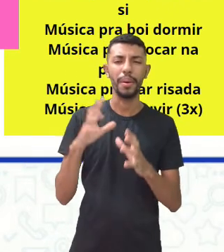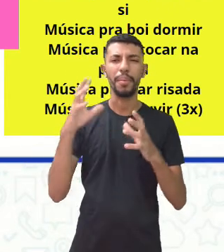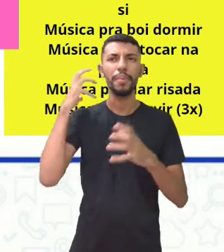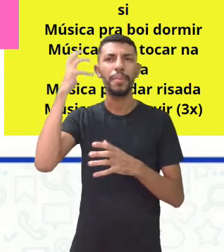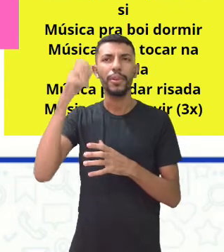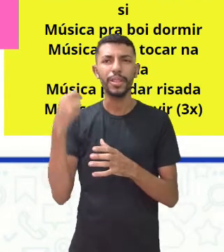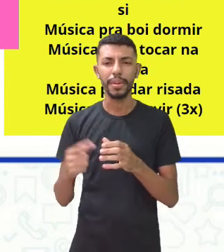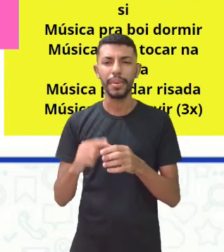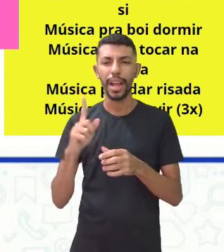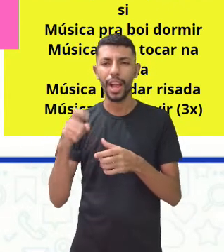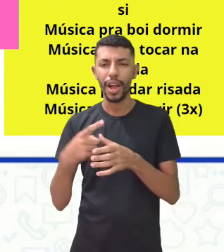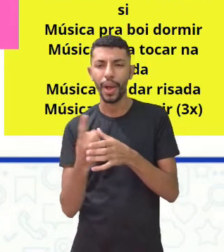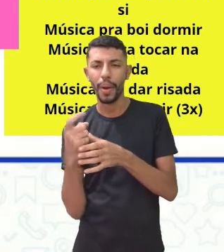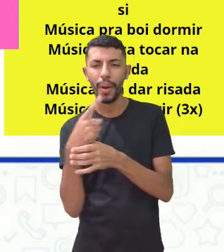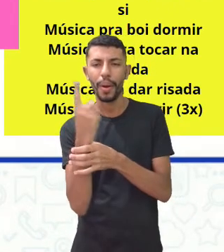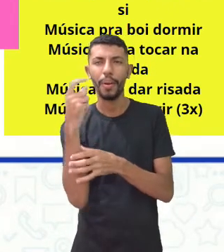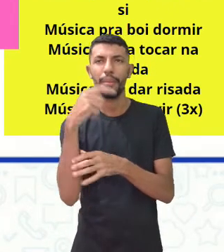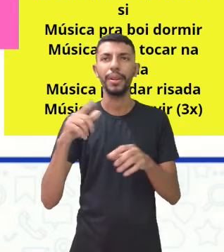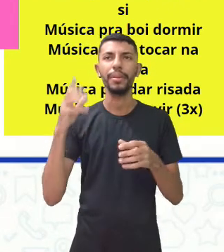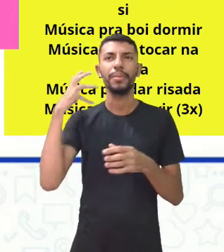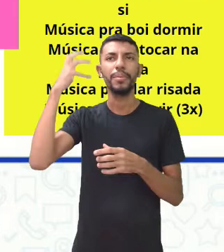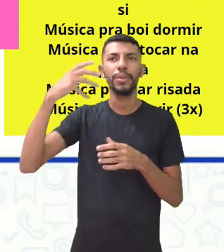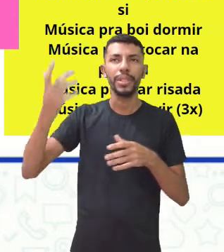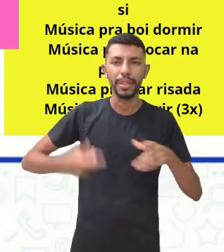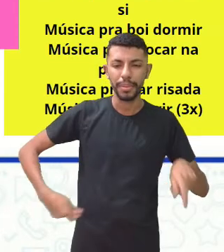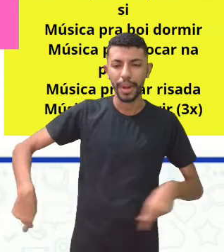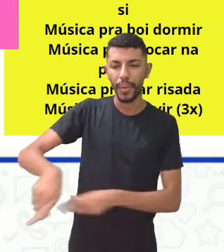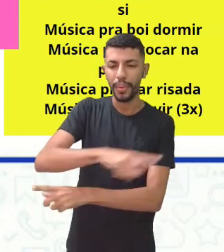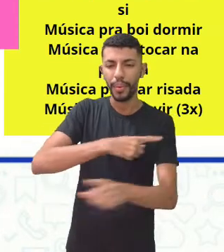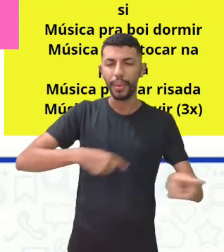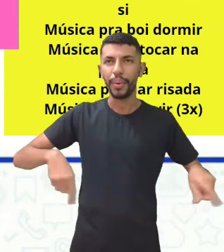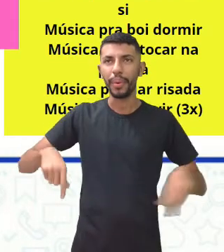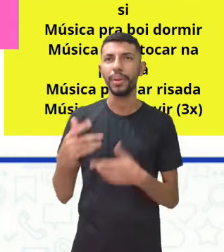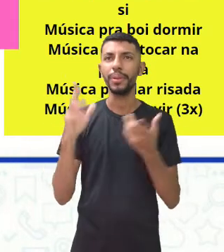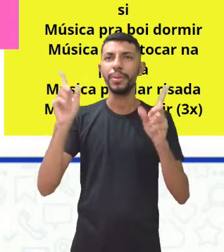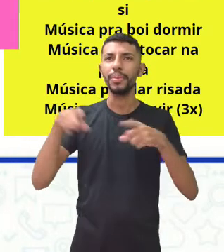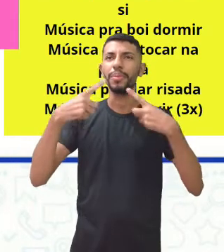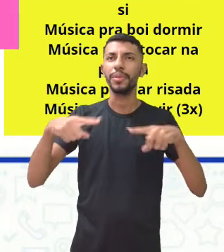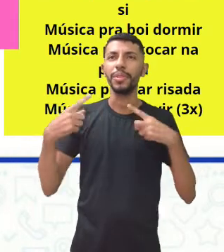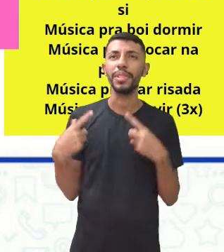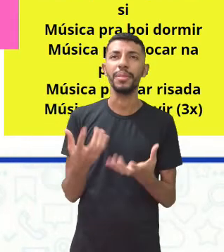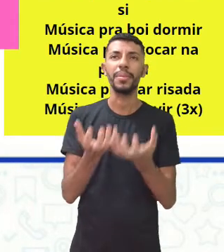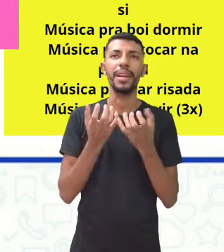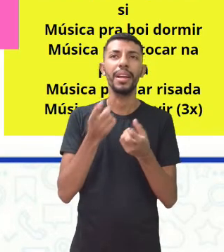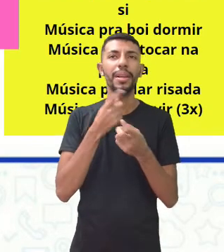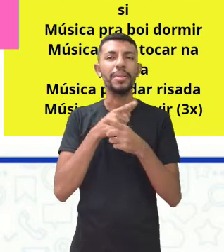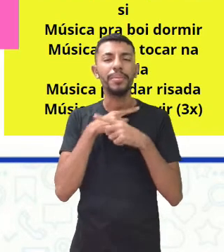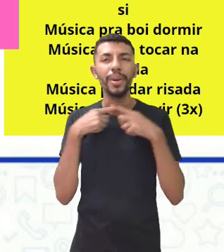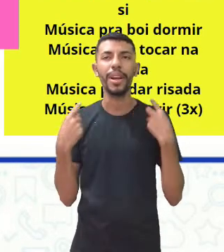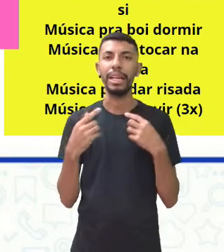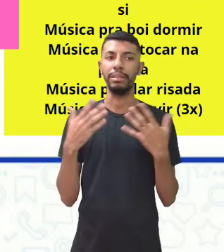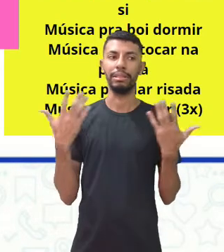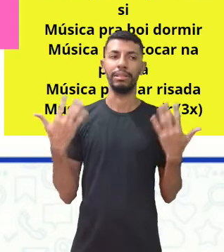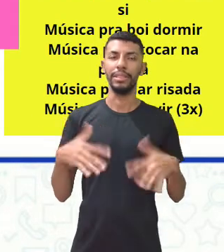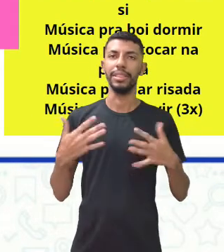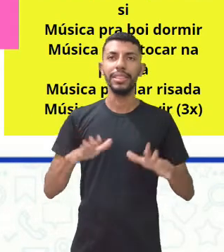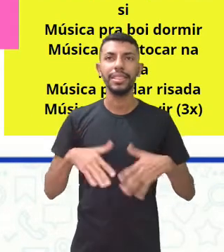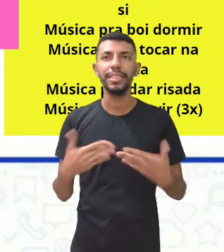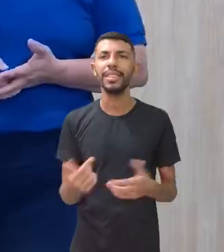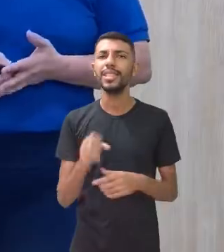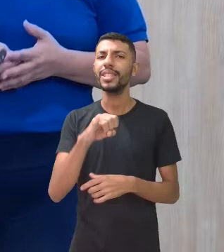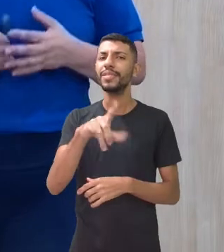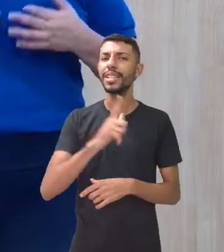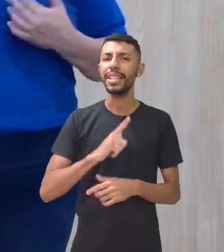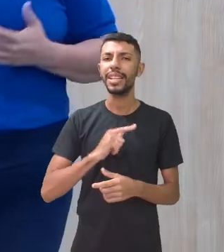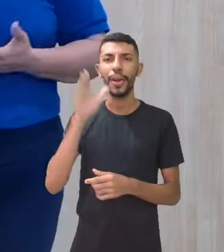serpente, para girar bambolê, para querer morrer. Meu Deus, será que tem música para isso? E por aí vai, gente. Quem tiver curiosidade,